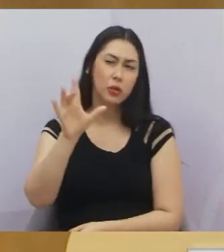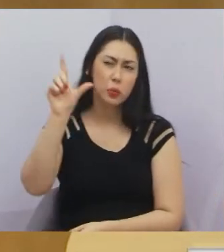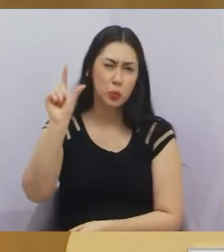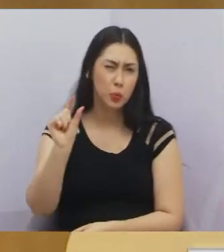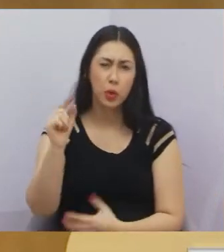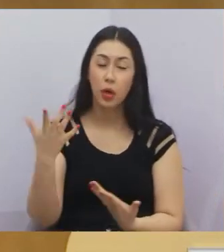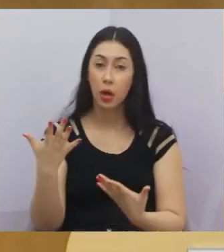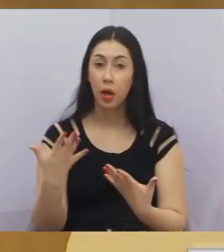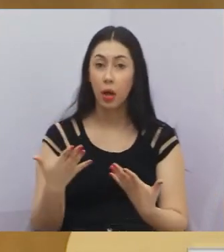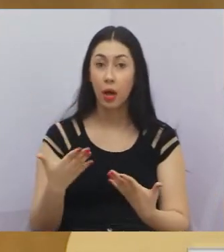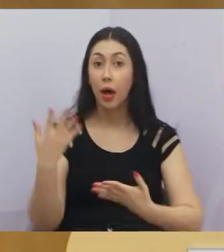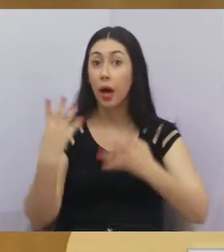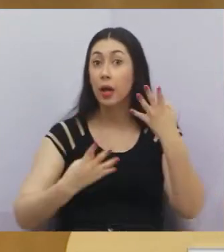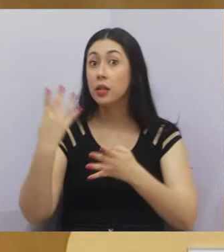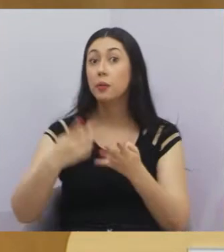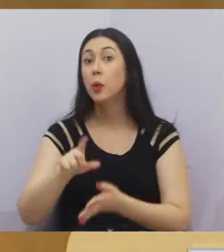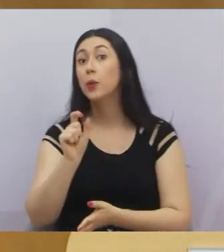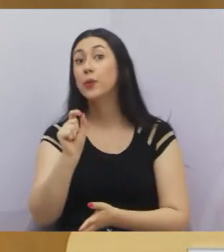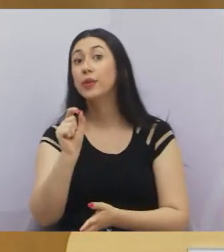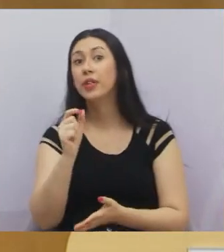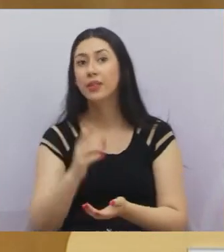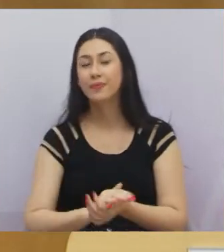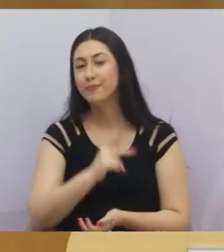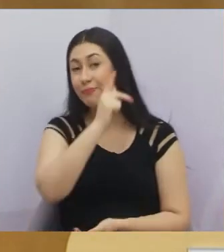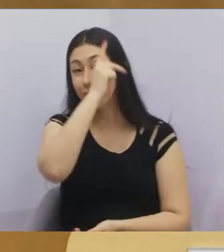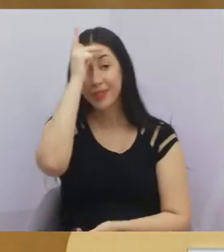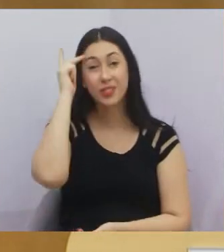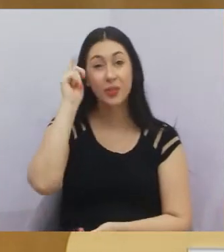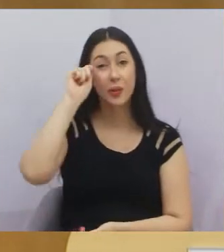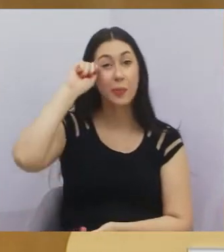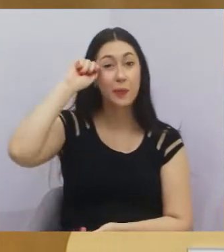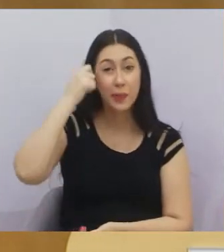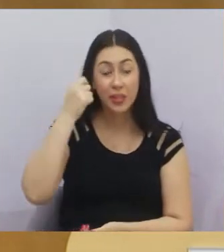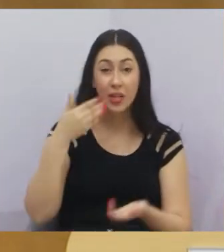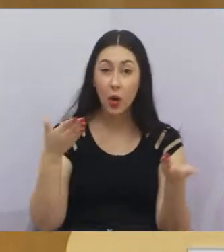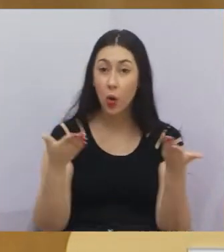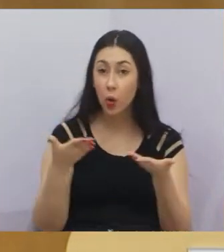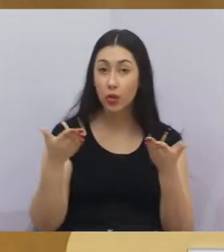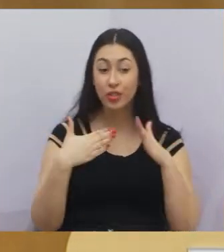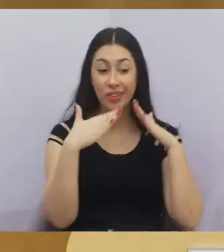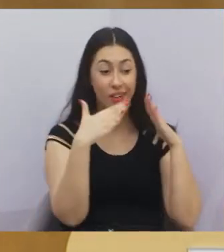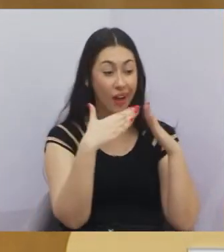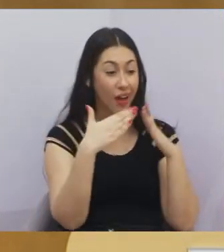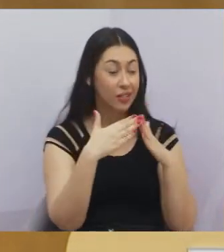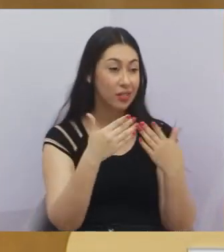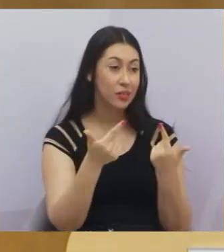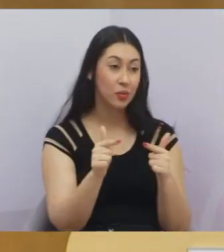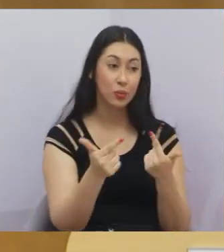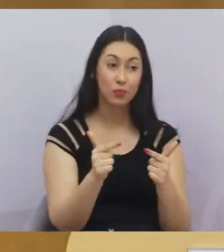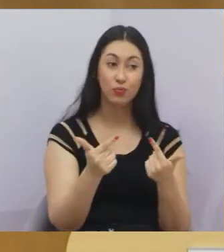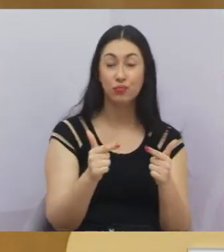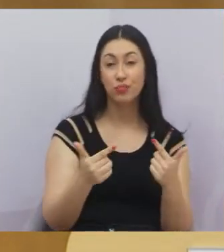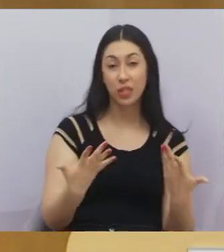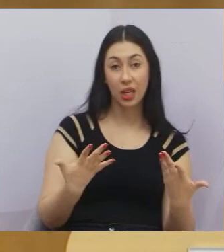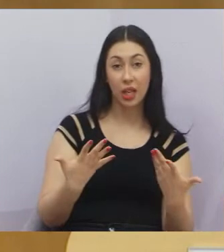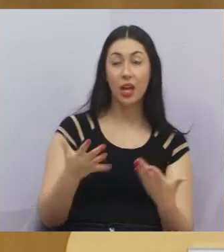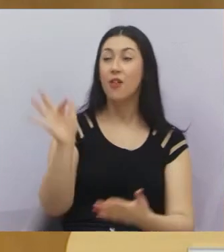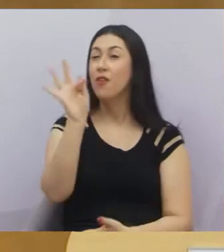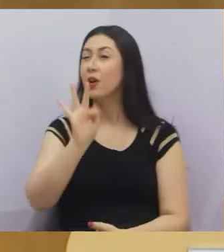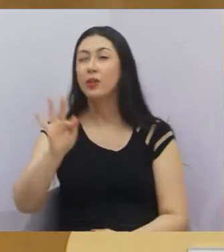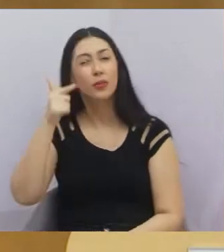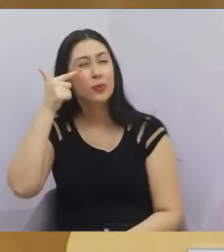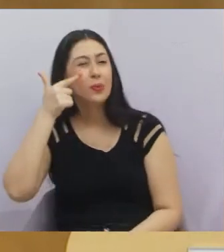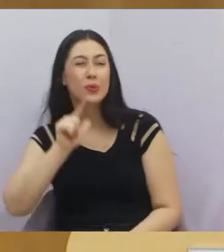E isso afetou mais quem diretamente? Afetou as pessoas negras, que hoje não têm moradia, não conseguem fazer